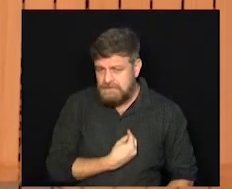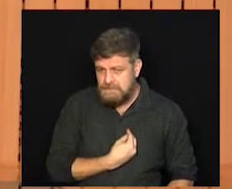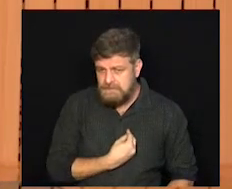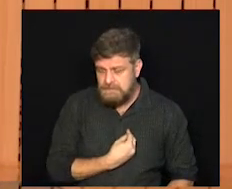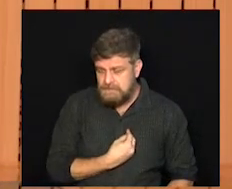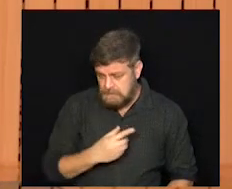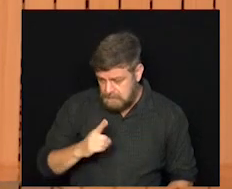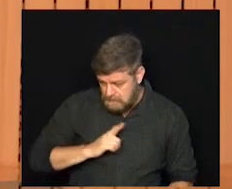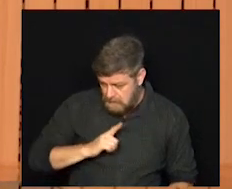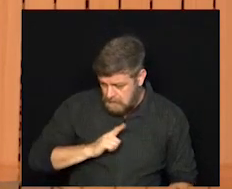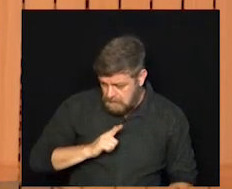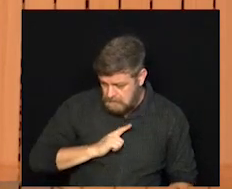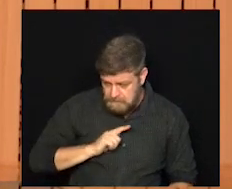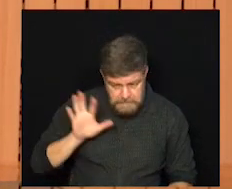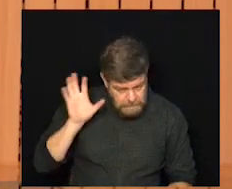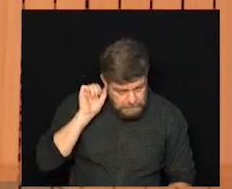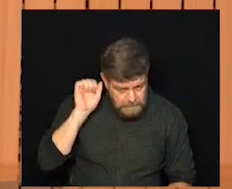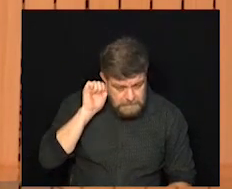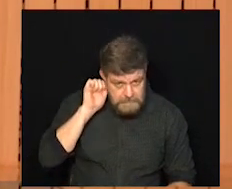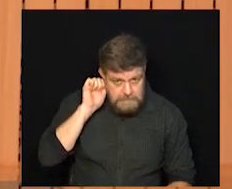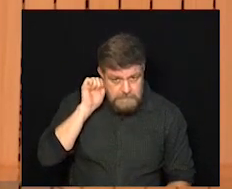está nos ouvindo?